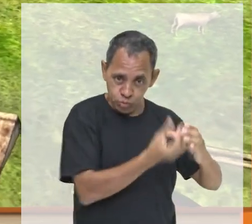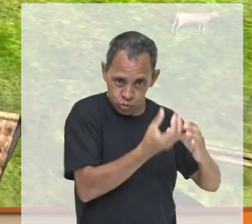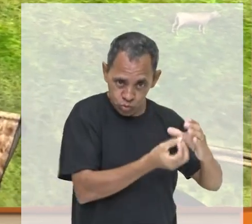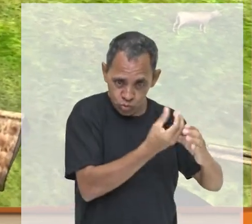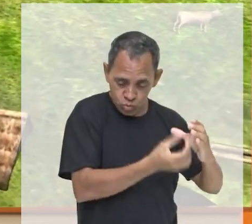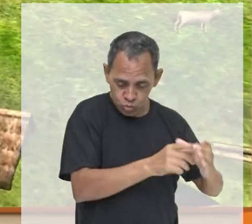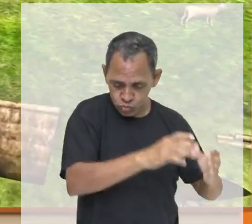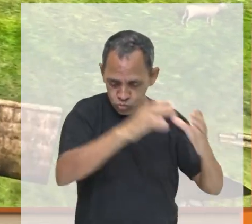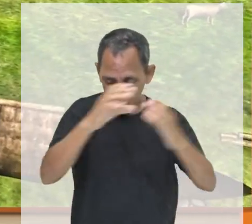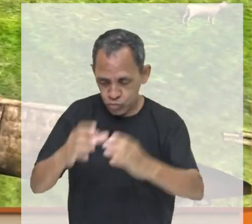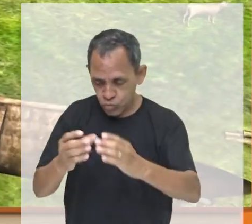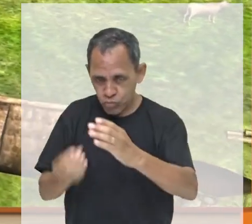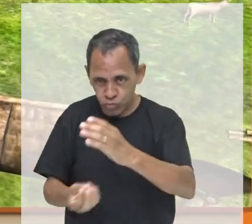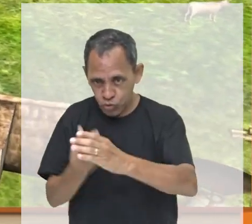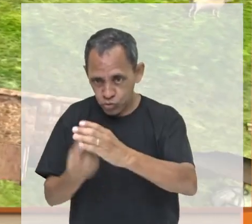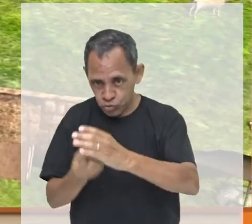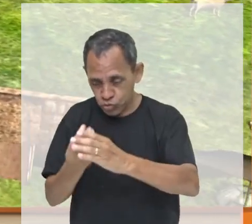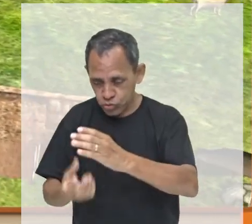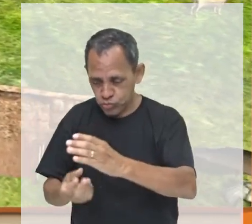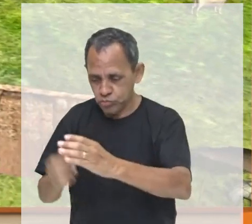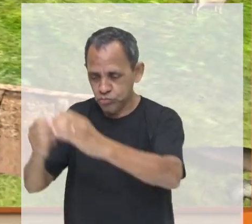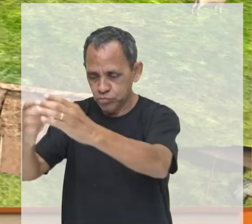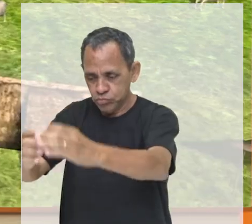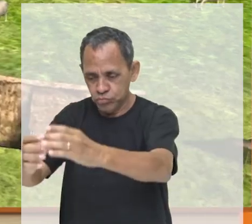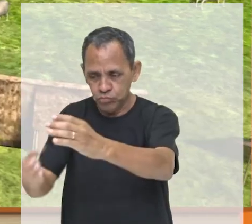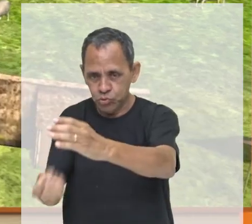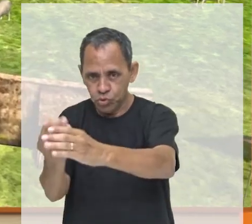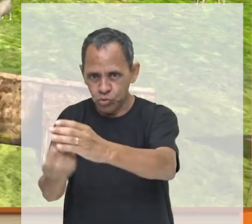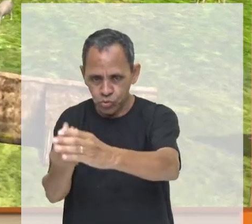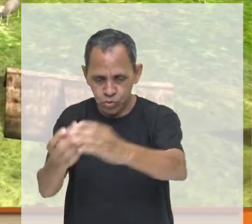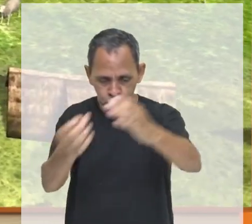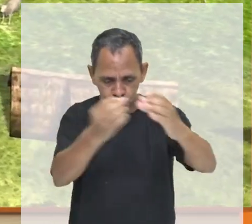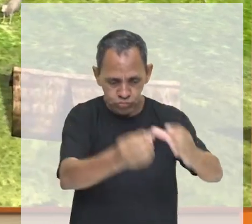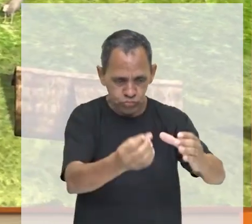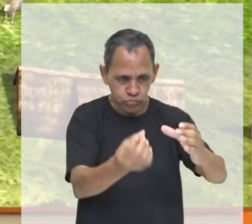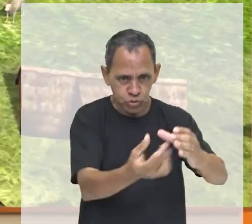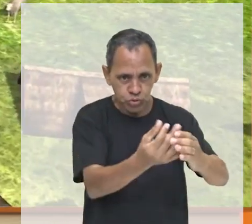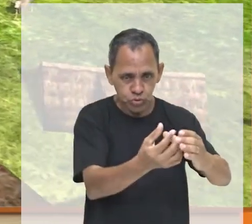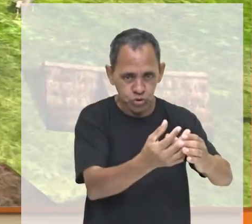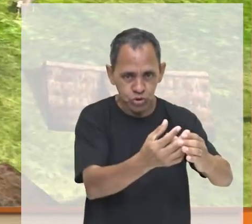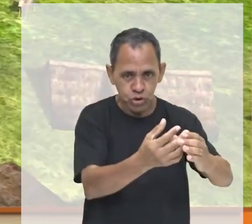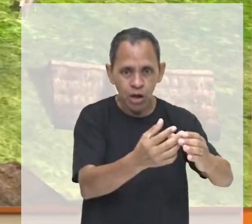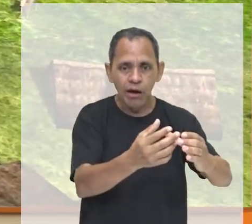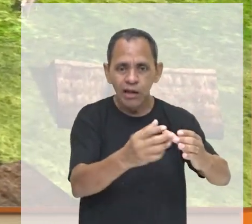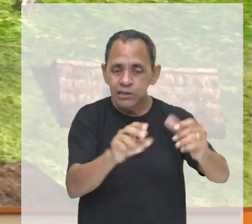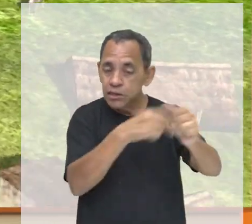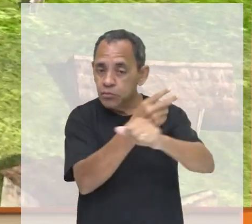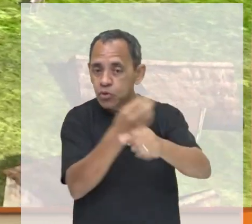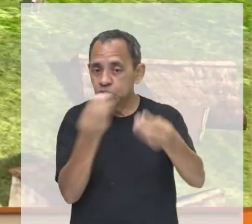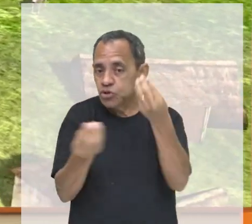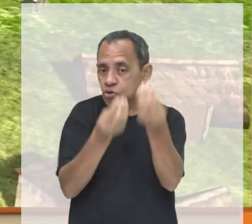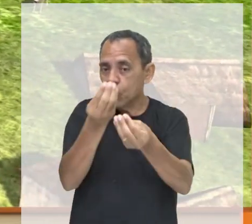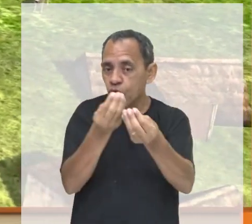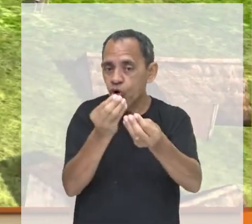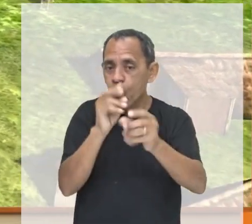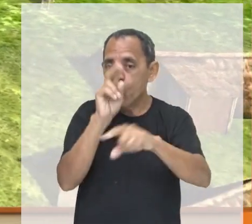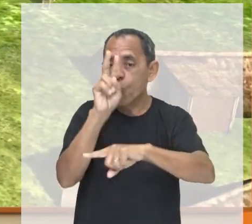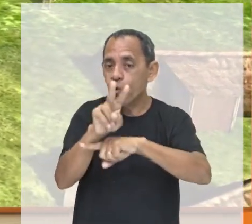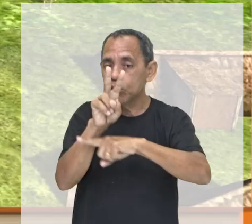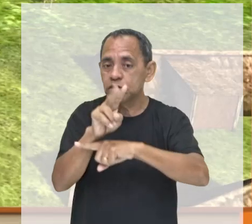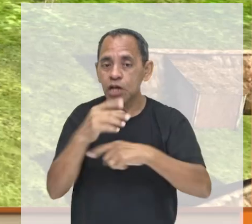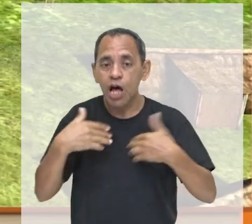o cultivo, né, de trigo, por exemplo, com o cuidados aí com a pecuária,